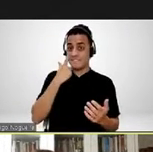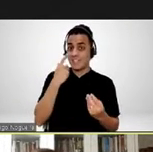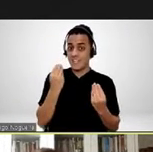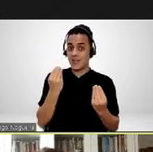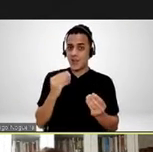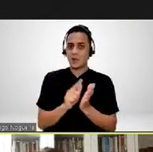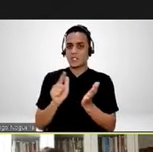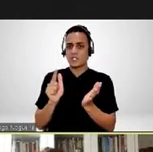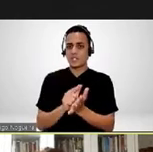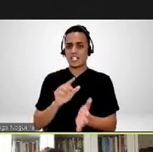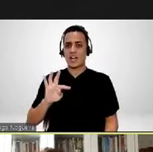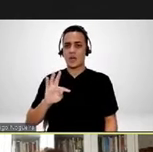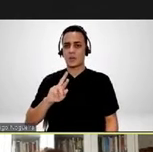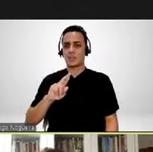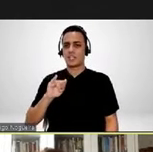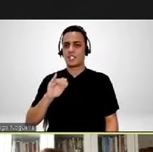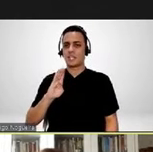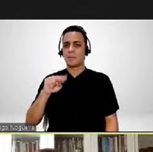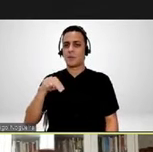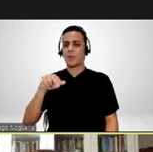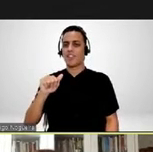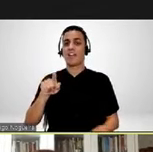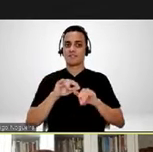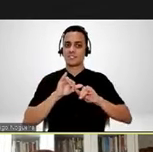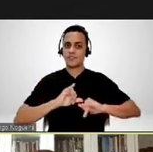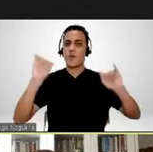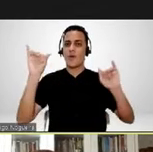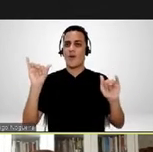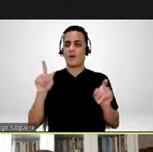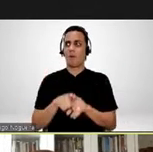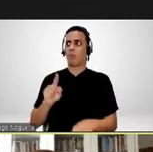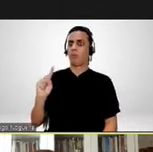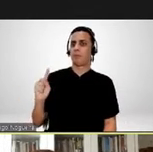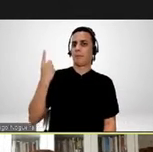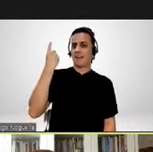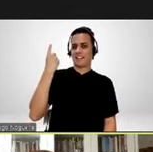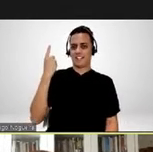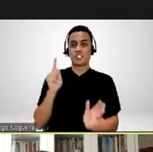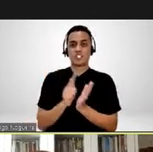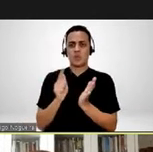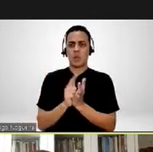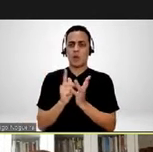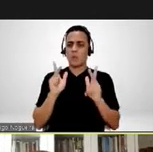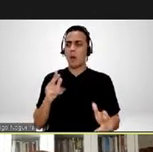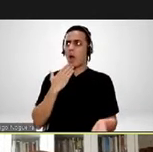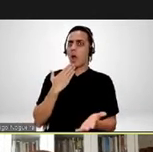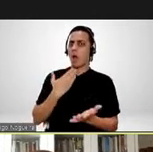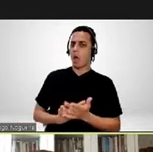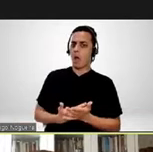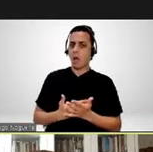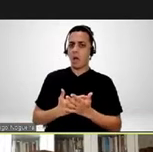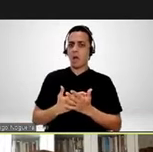nesse segundo bloco aí. Era algo que, segundo o jornal, chocou bastante a